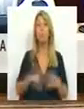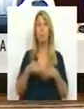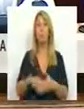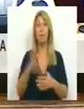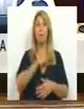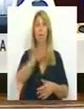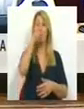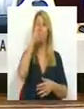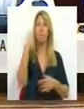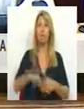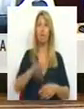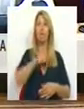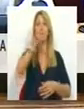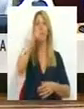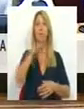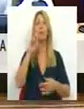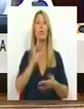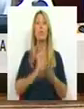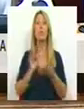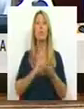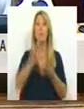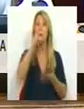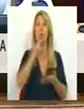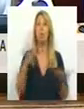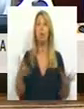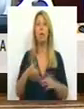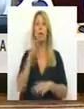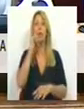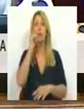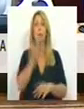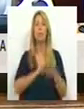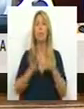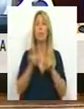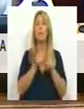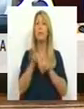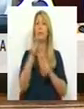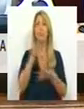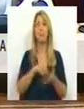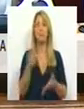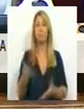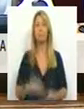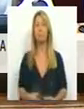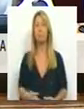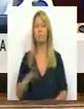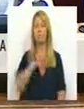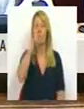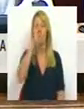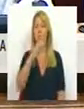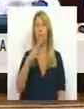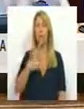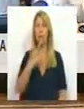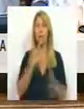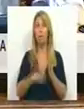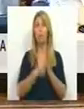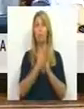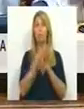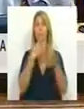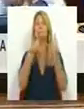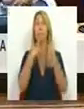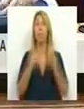Presidente, Sr. Ministro, Sras. Secretárias de Estado, Sr. Secretário de Estado, Srs. Deputados presentes. Sr. Ministro, eu queria colocar-lhe um conjunto de